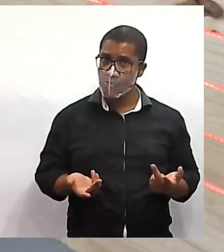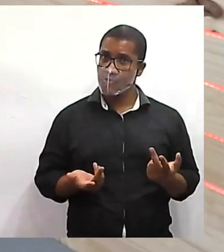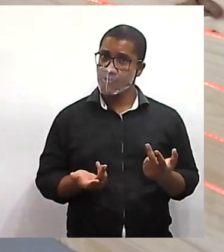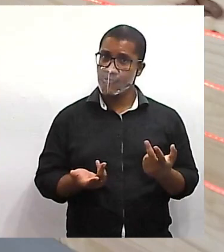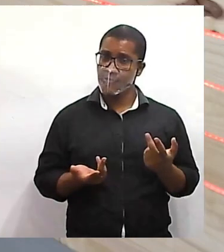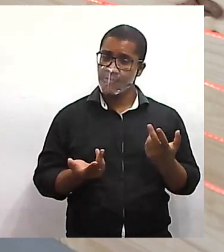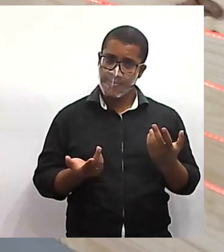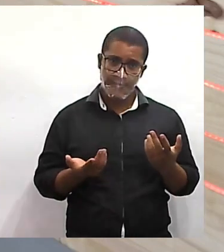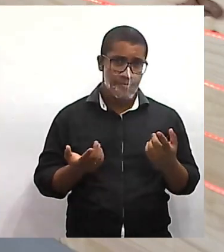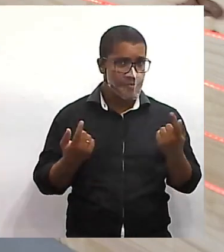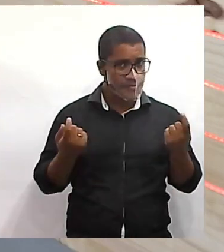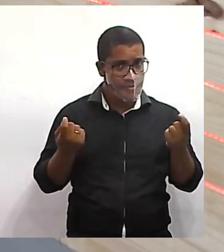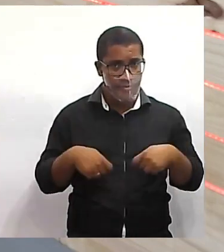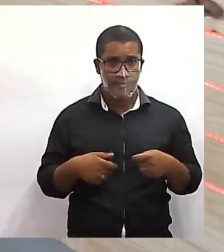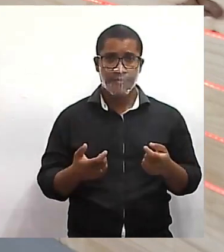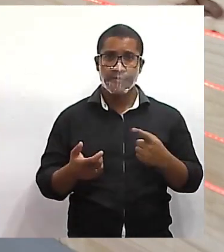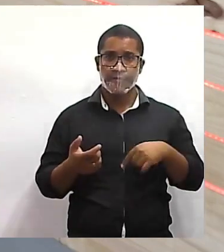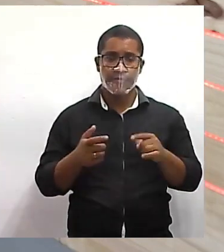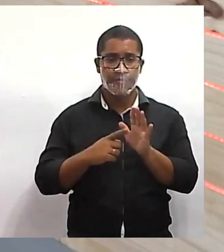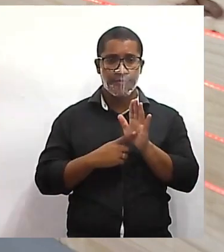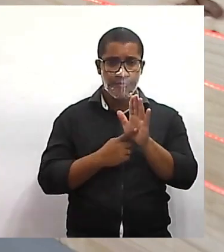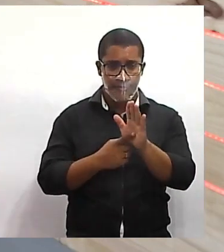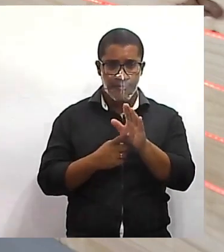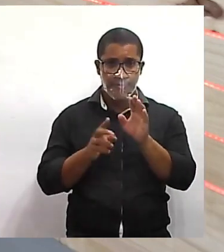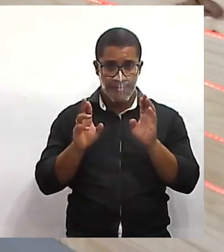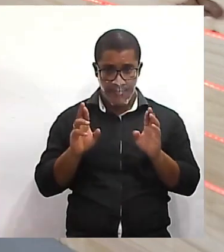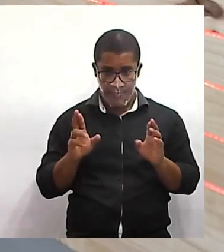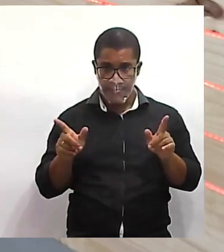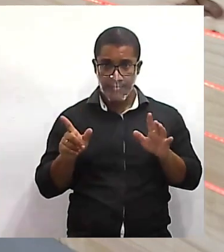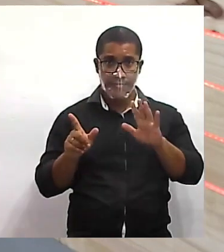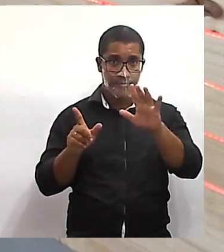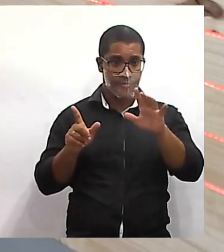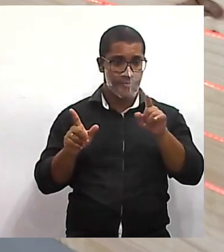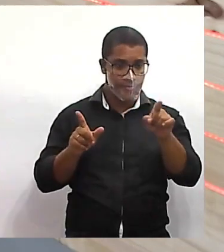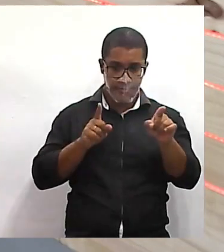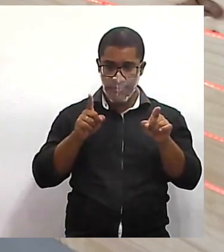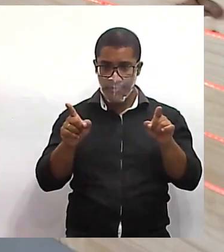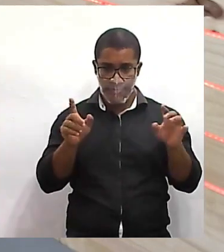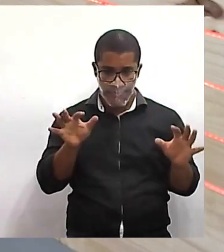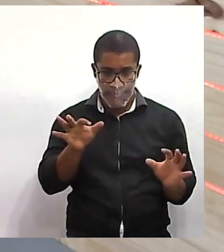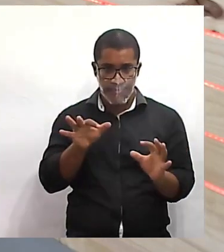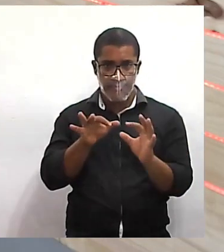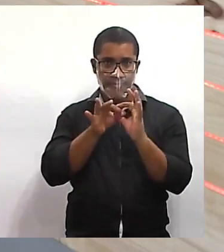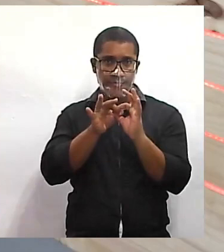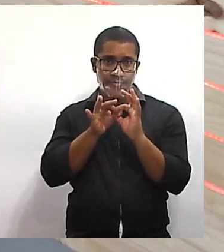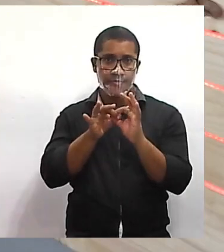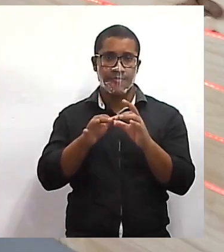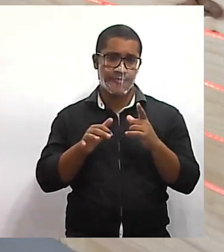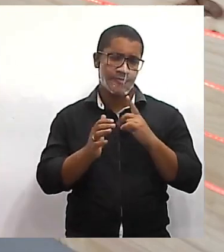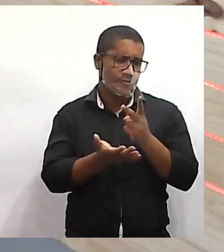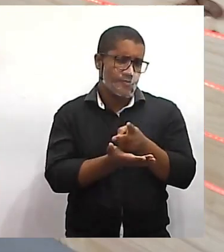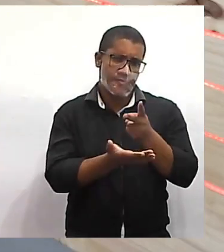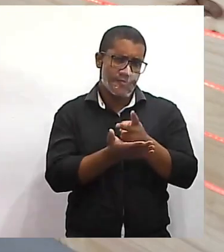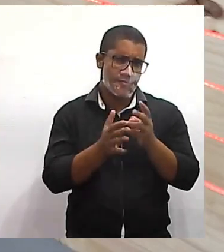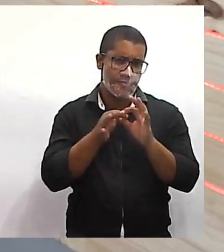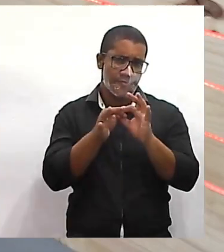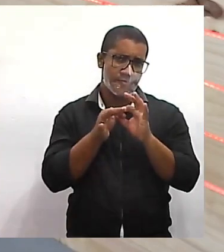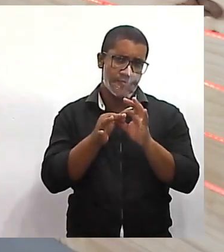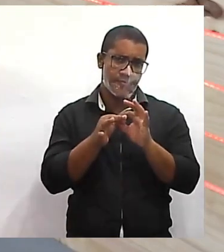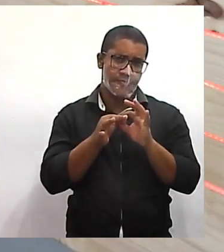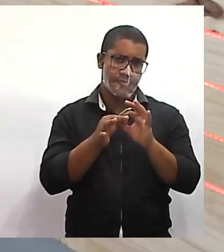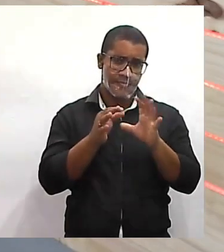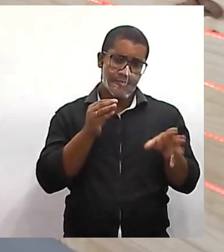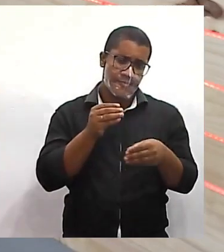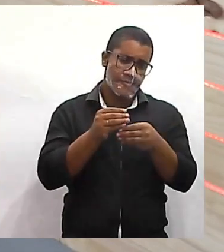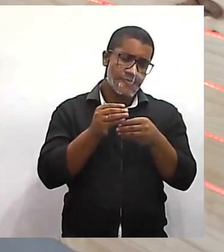gente trazer essa distinção, mas perceber que as duas elas estão em diálogos permanente, né? Sim, uma